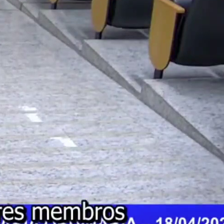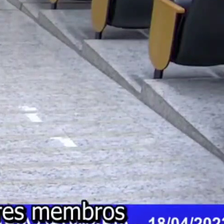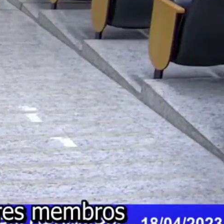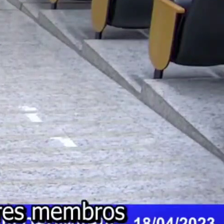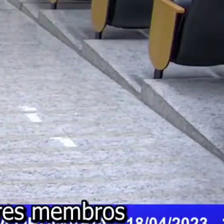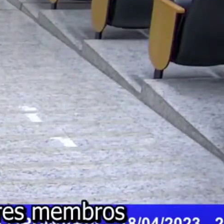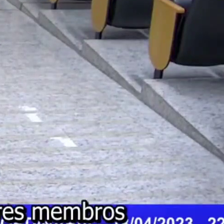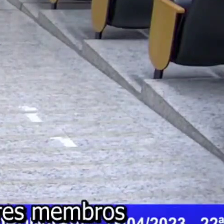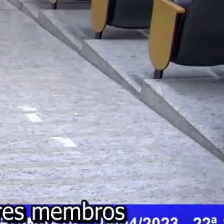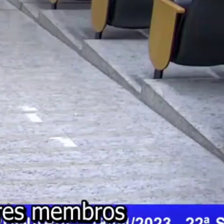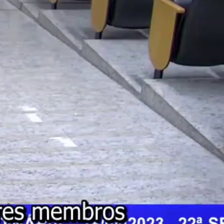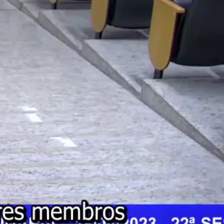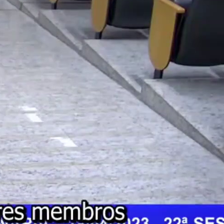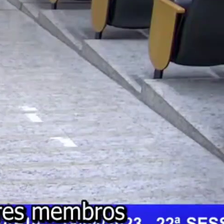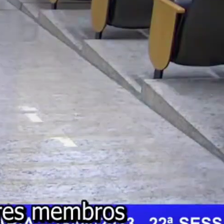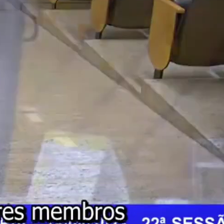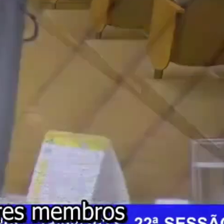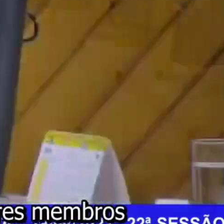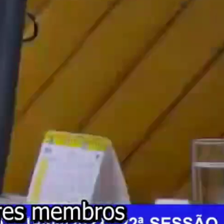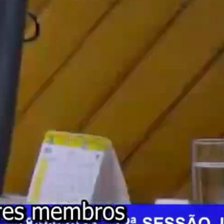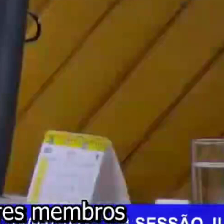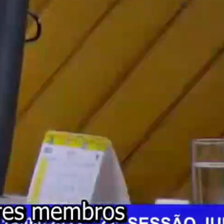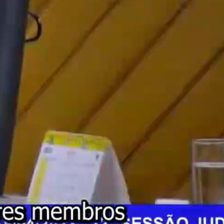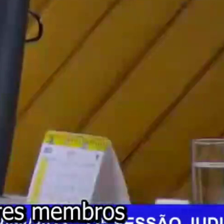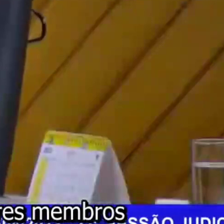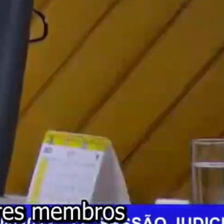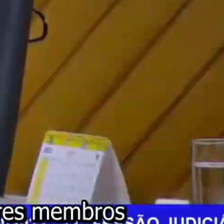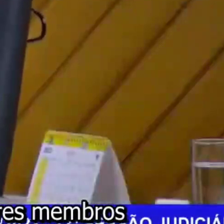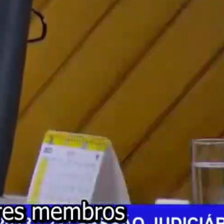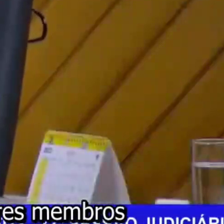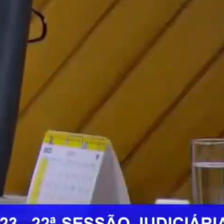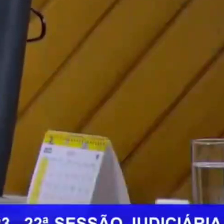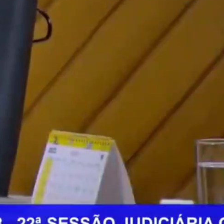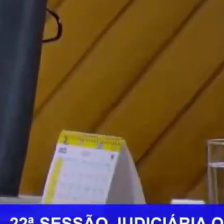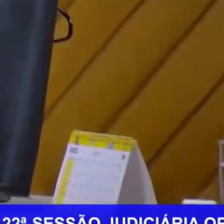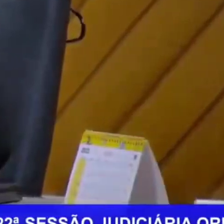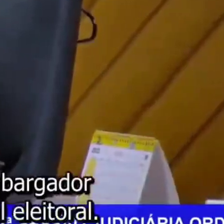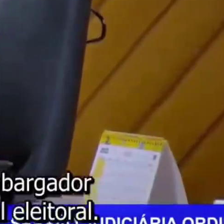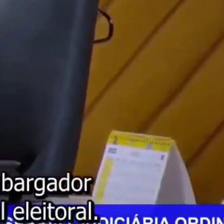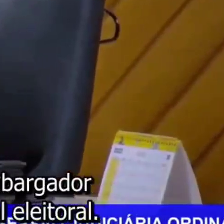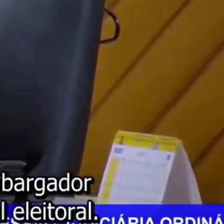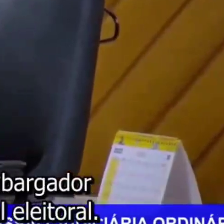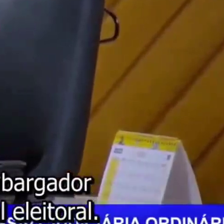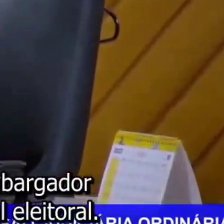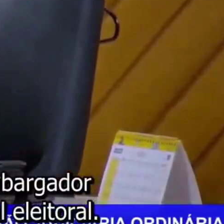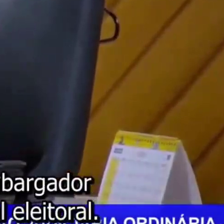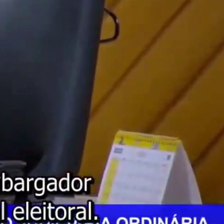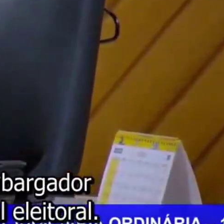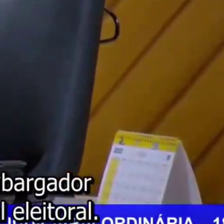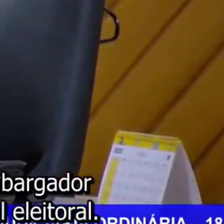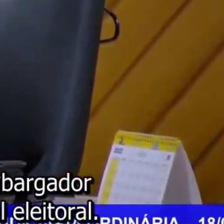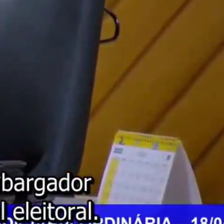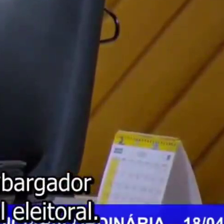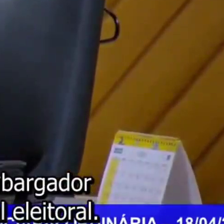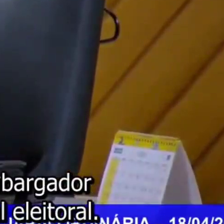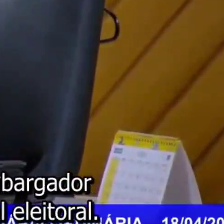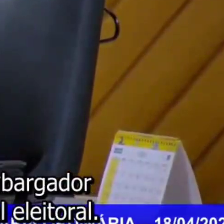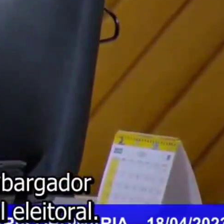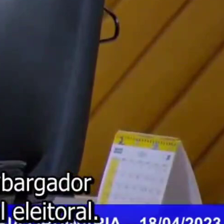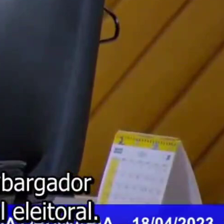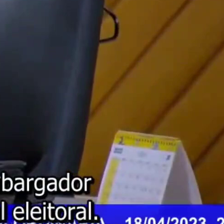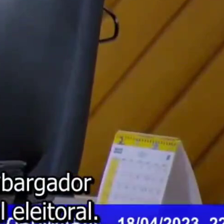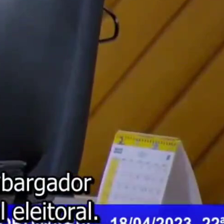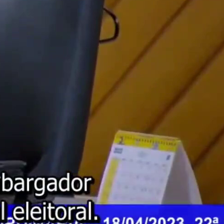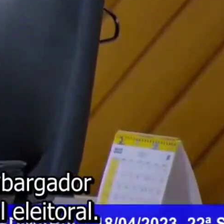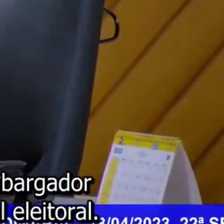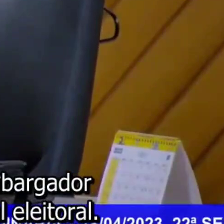Boa tarde a todas, boa tarde a todos. Foco desembargador João Lages. Pessoa do nosso corregedor e vice-presidente, desembargador